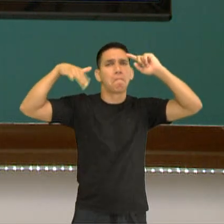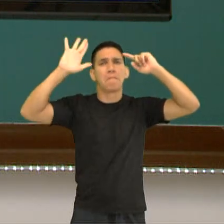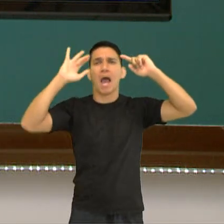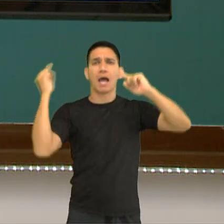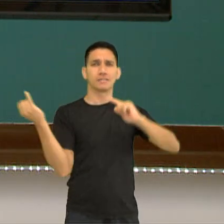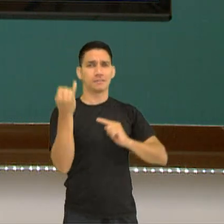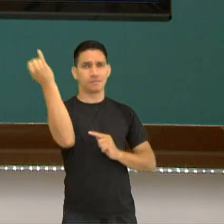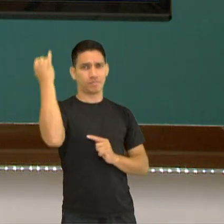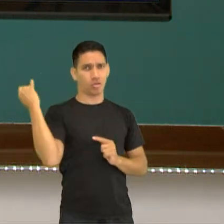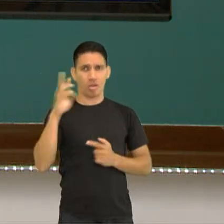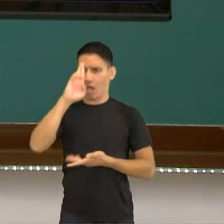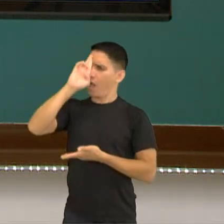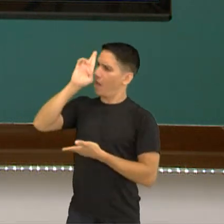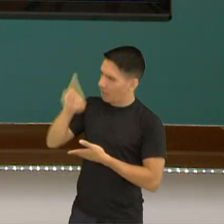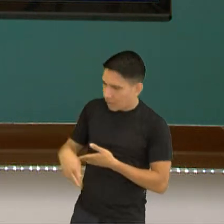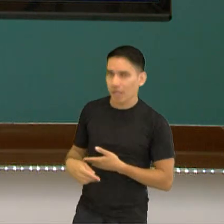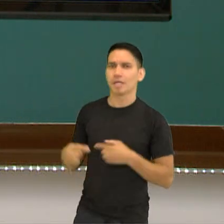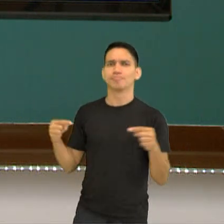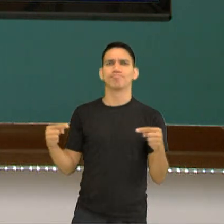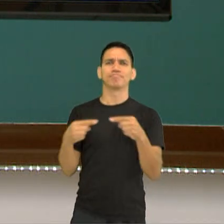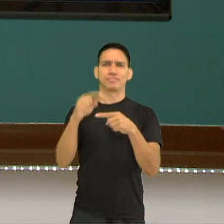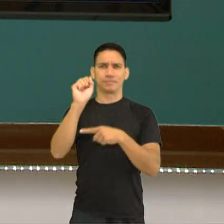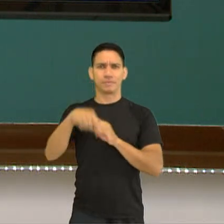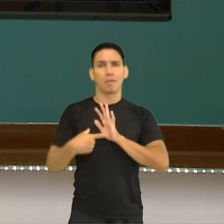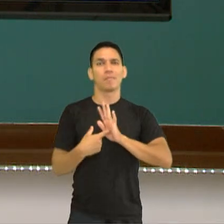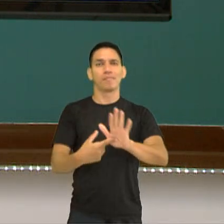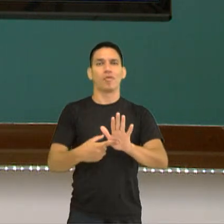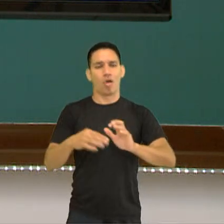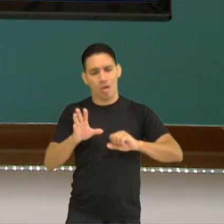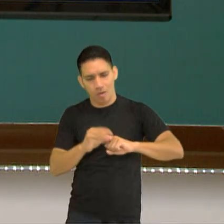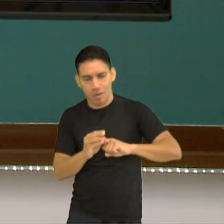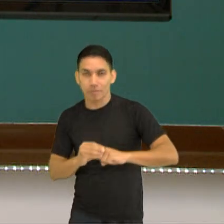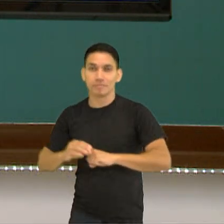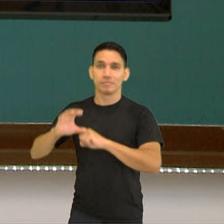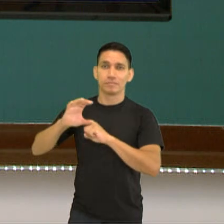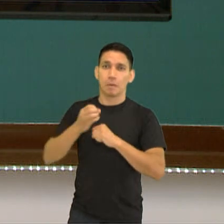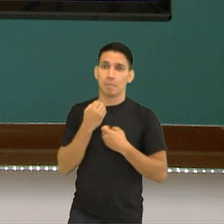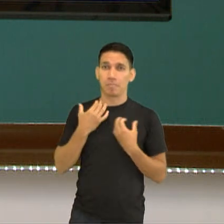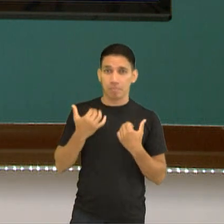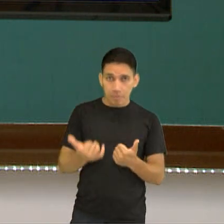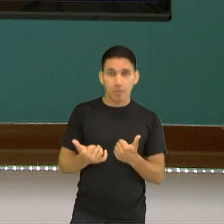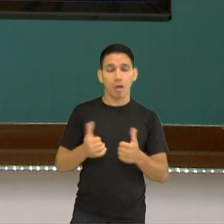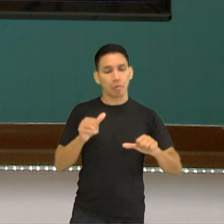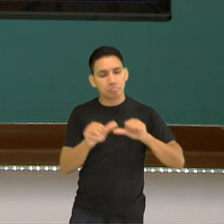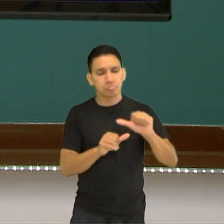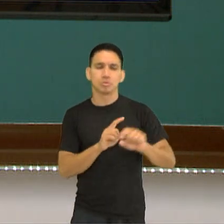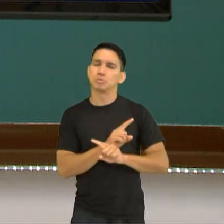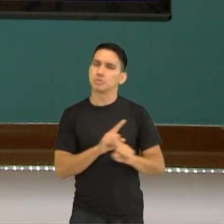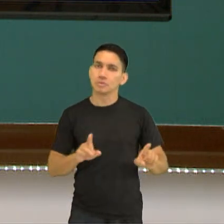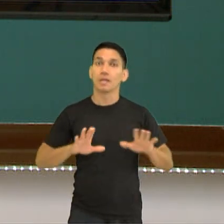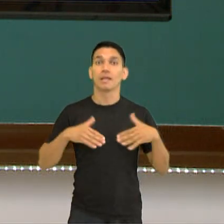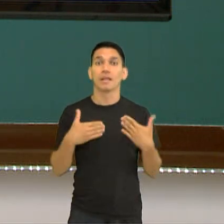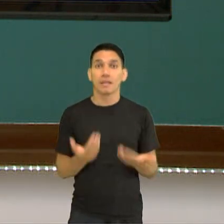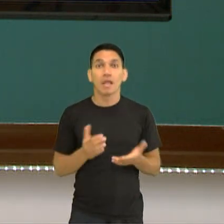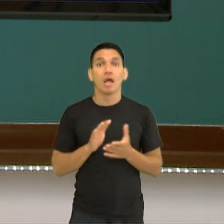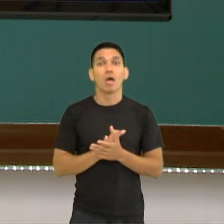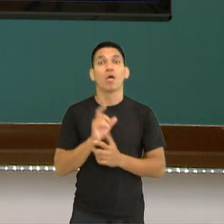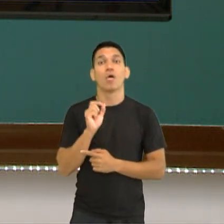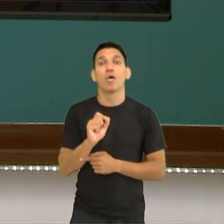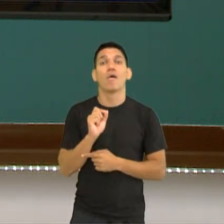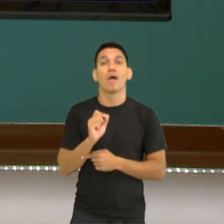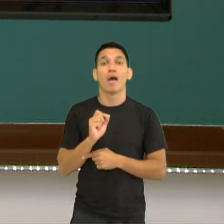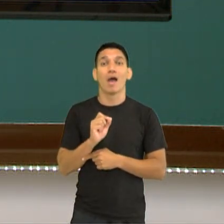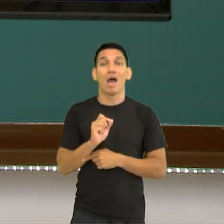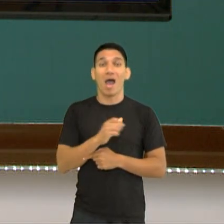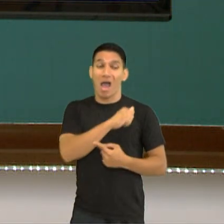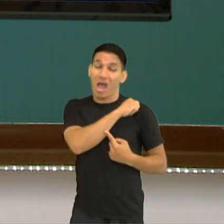a razão, ela sim nos traz conhecimentos perfeitos, imutáveis. Para Aristóteles é necessário se